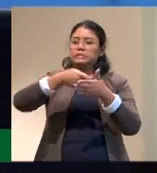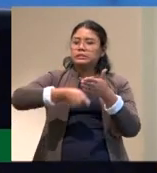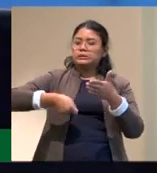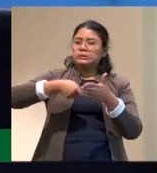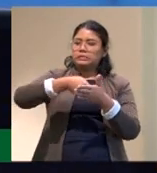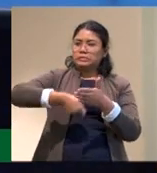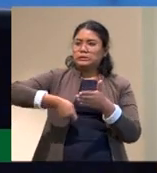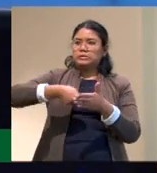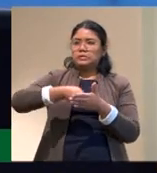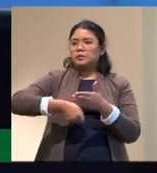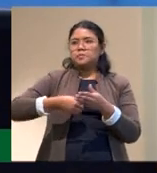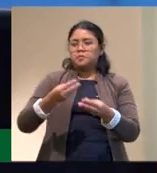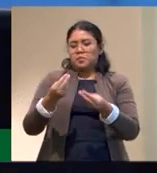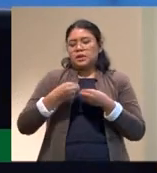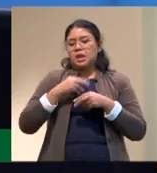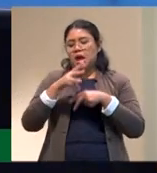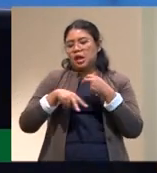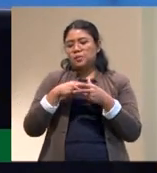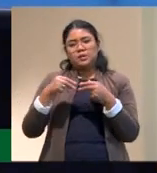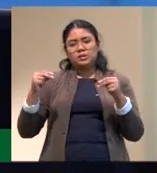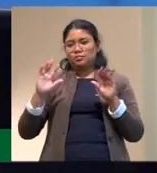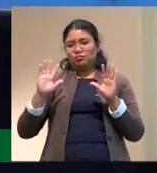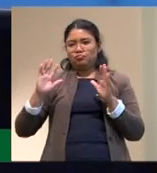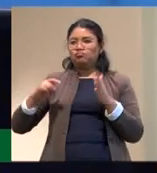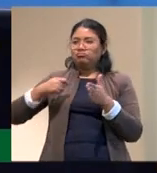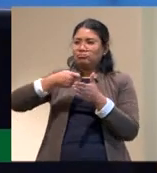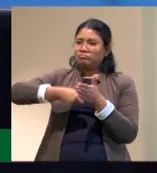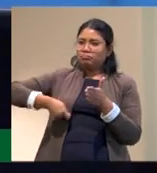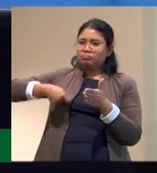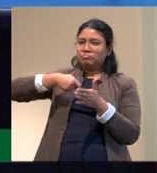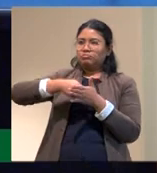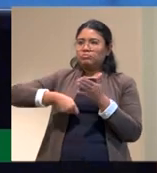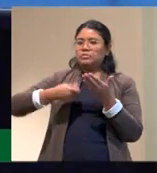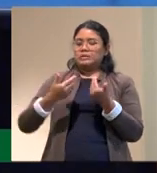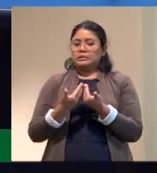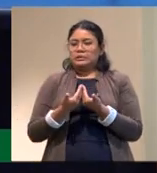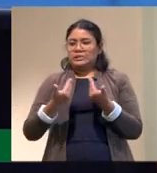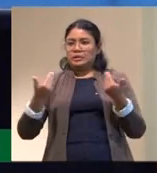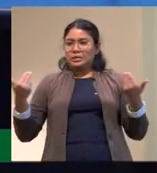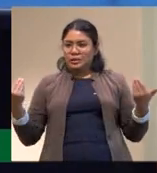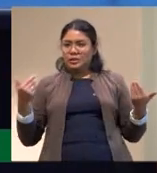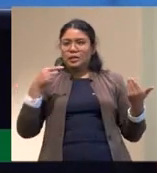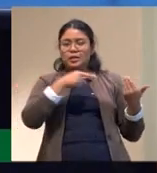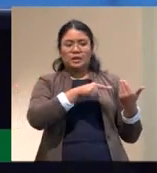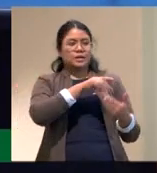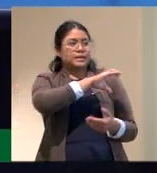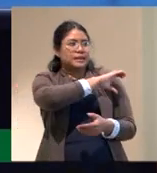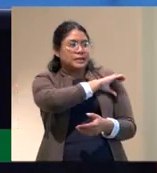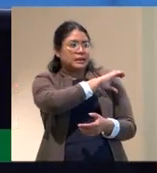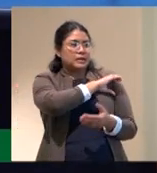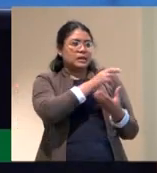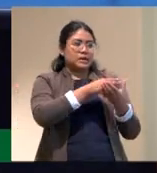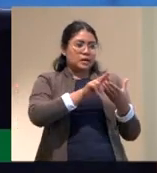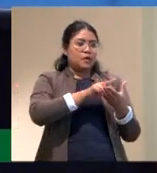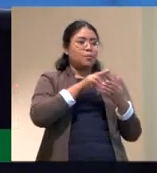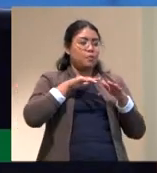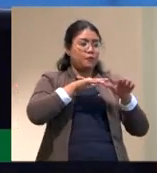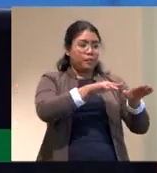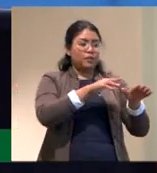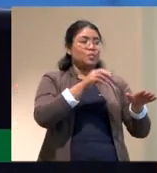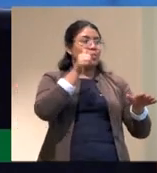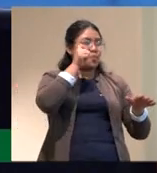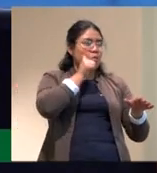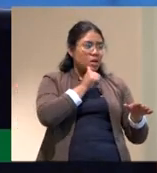não foi presente, né? Foi resultado de uma luta, principalmente, eu diria, do lado da creche, dos movimentos das mulheres, e do